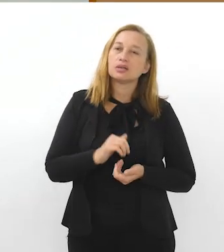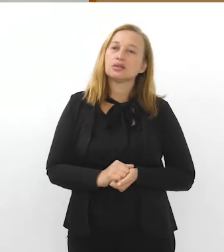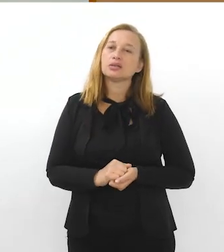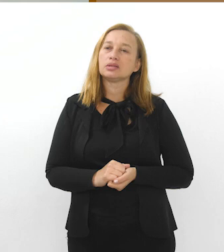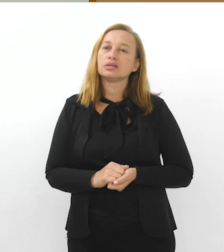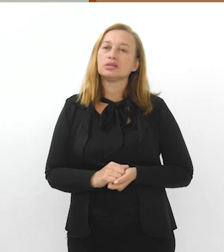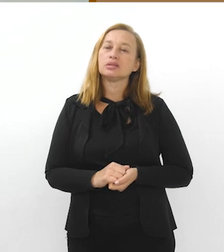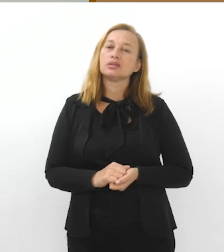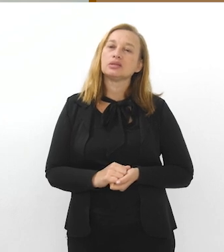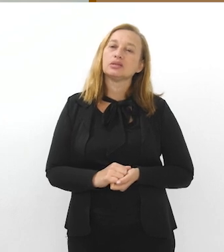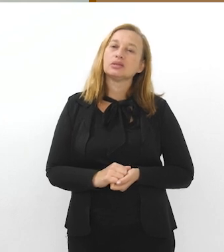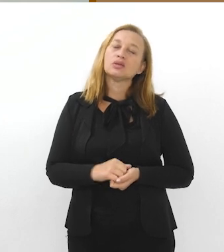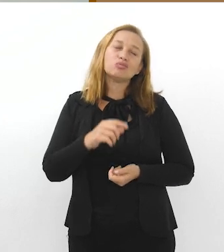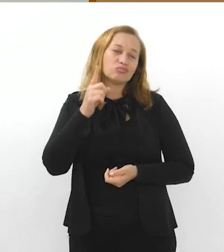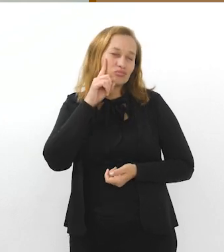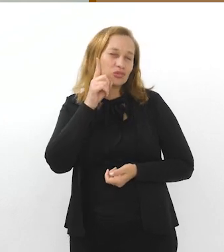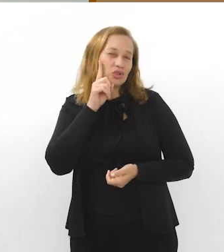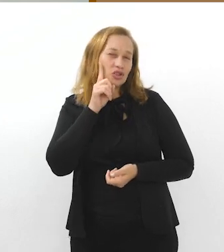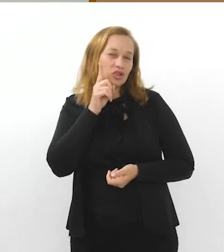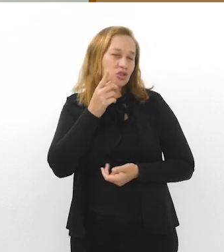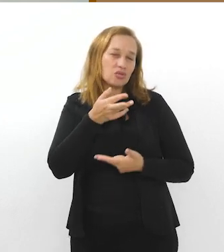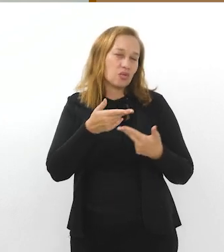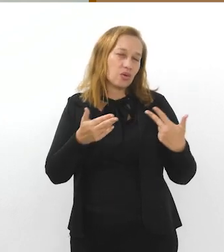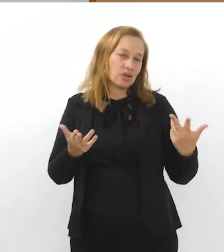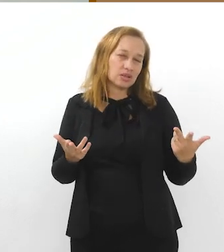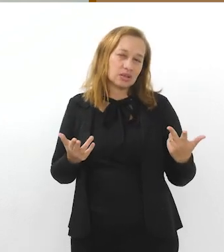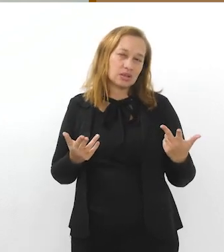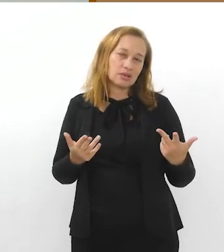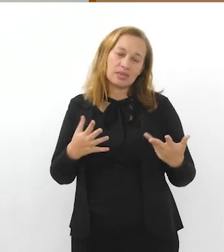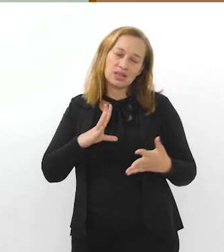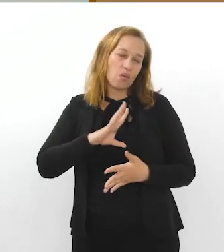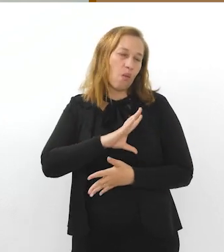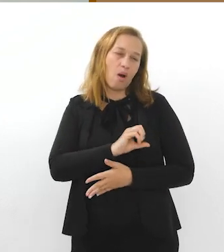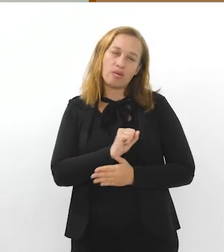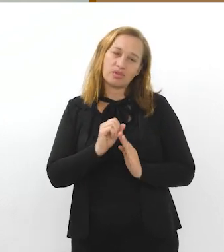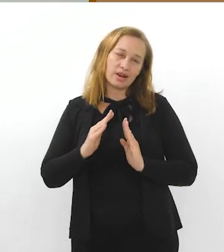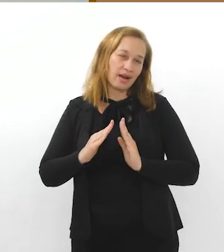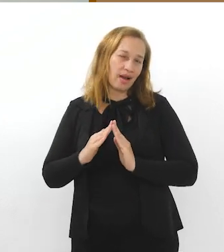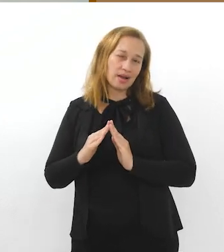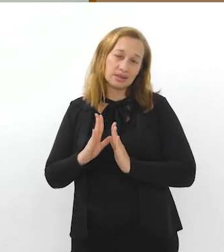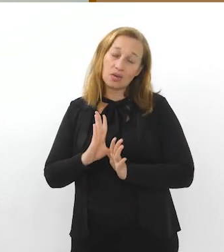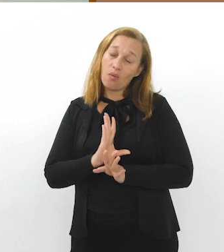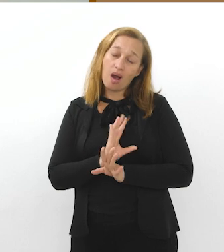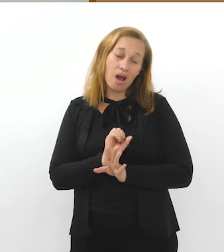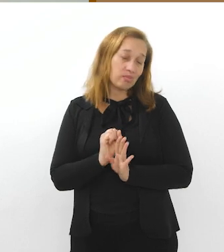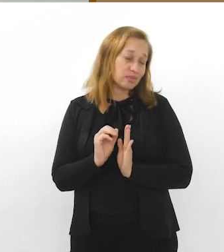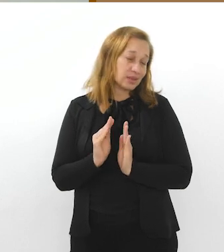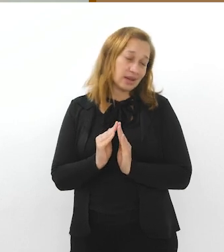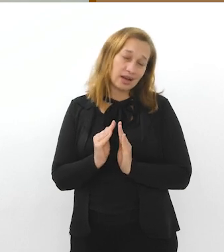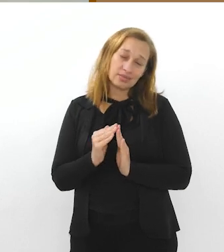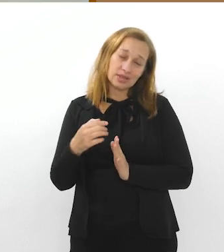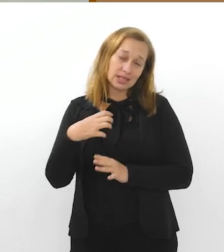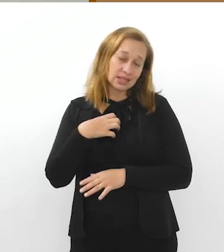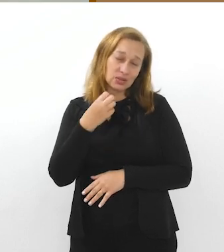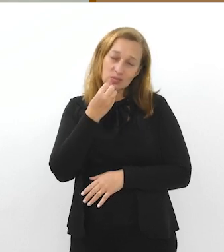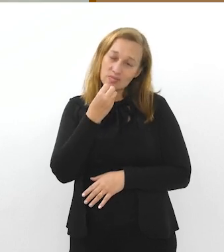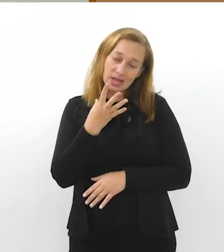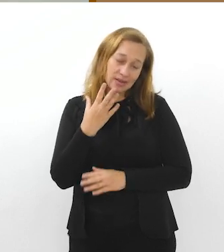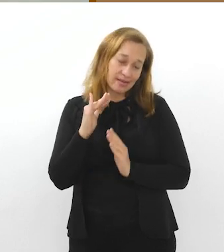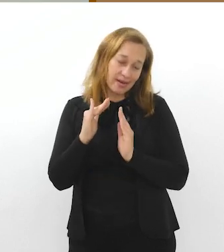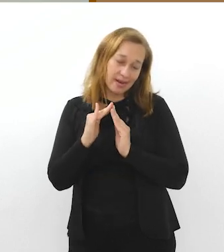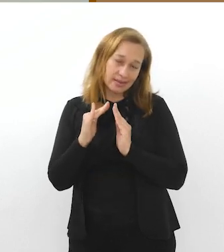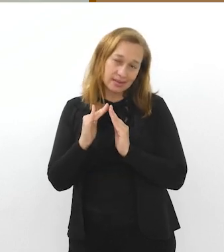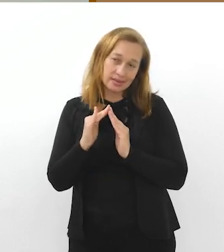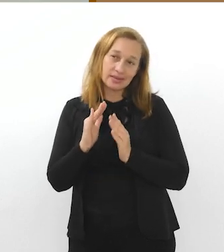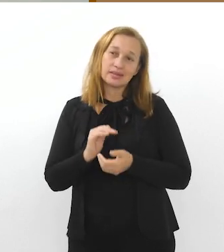tem algumas festas, né? Eu participo, restaurante, coisas assim, do dia a dia mesmo, né?